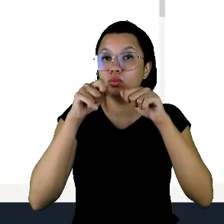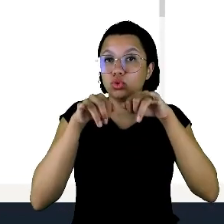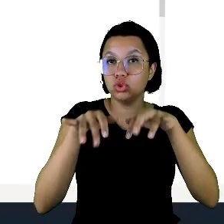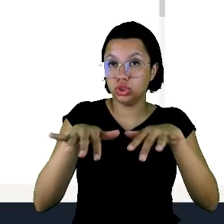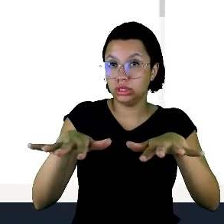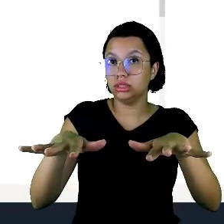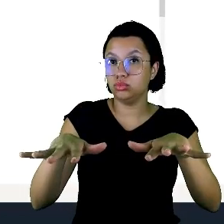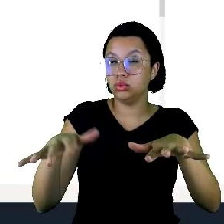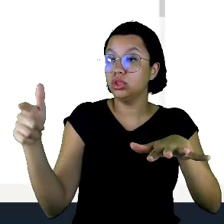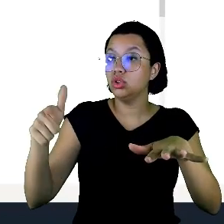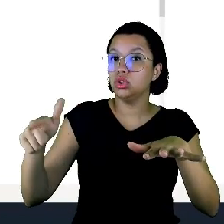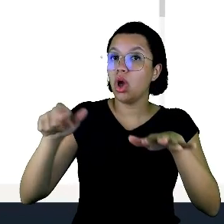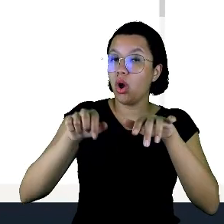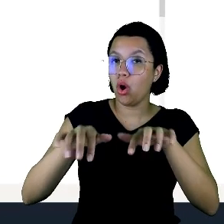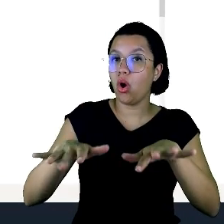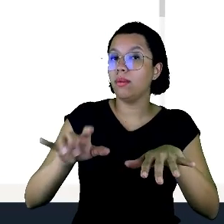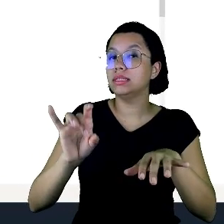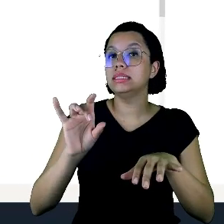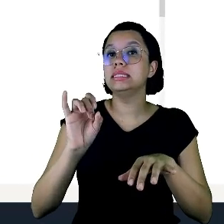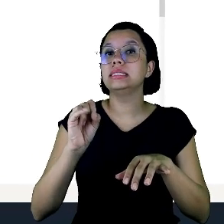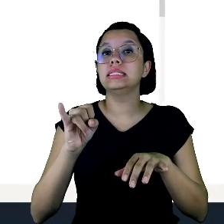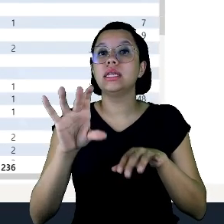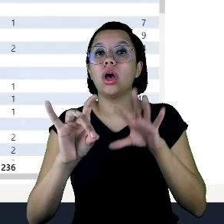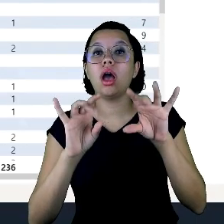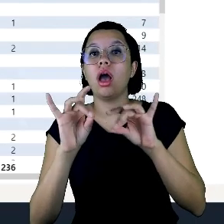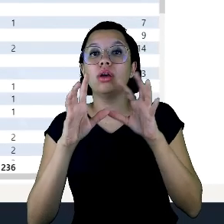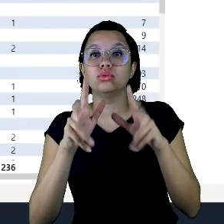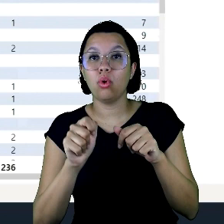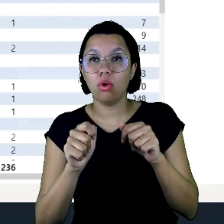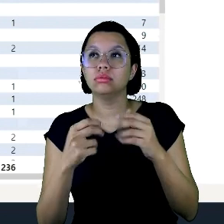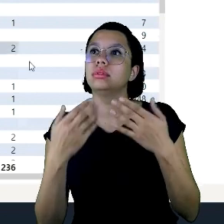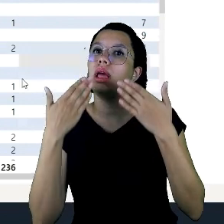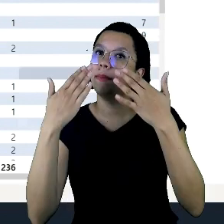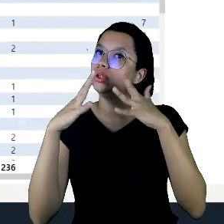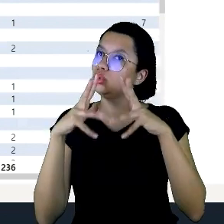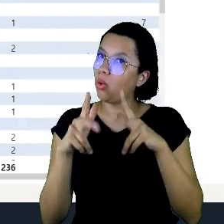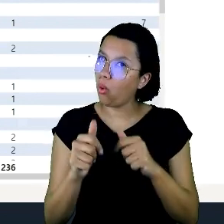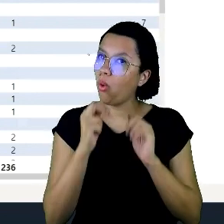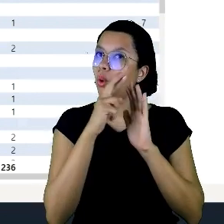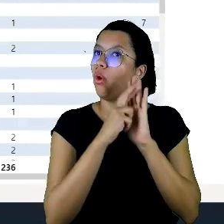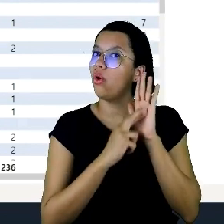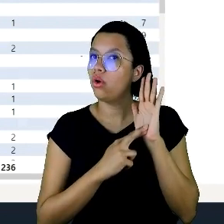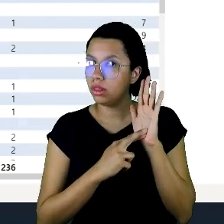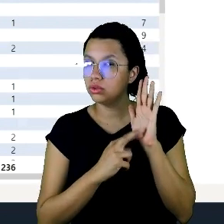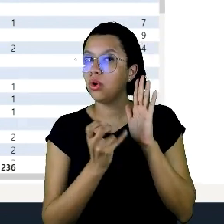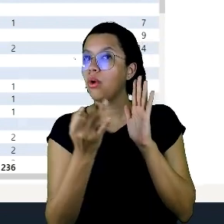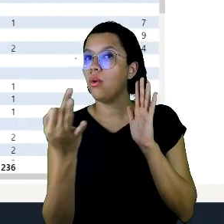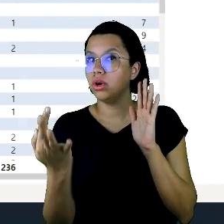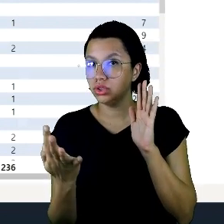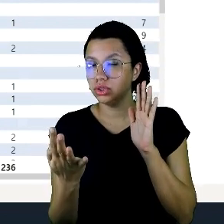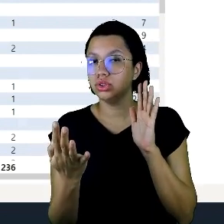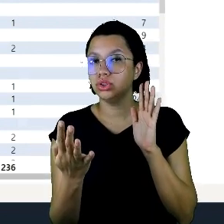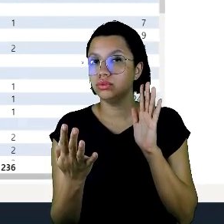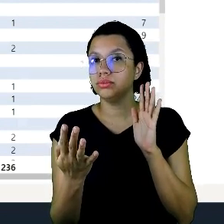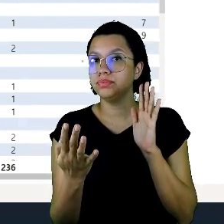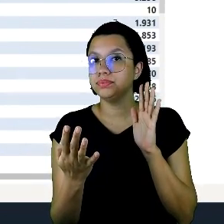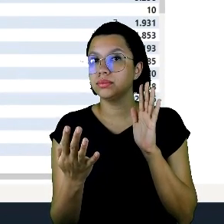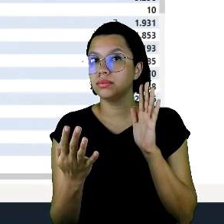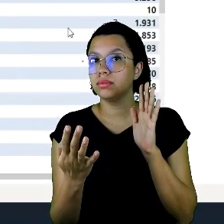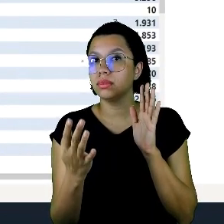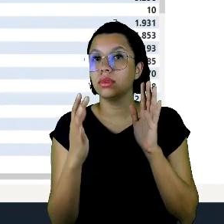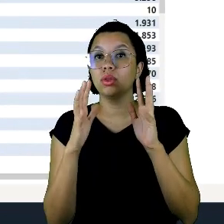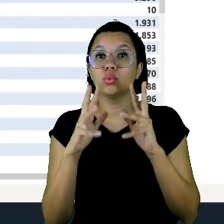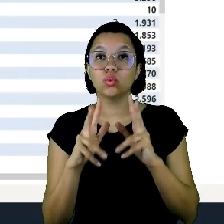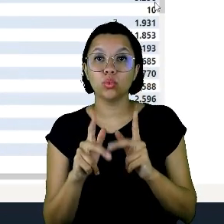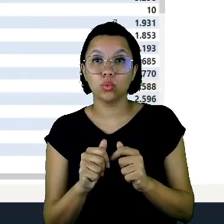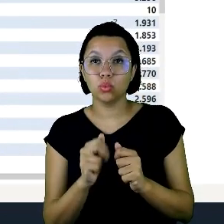com distribuídos e redistribuídos. Se eu marco todos aqui, também ele apresenta todos os relatórios com